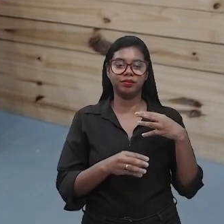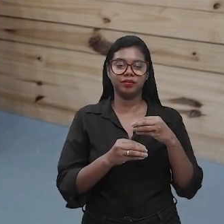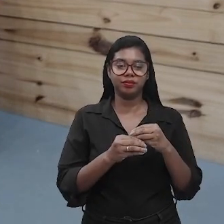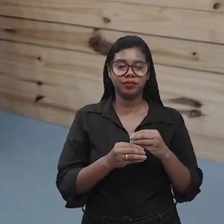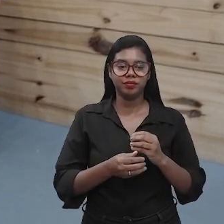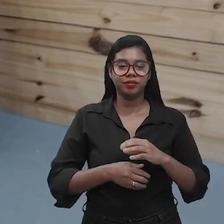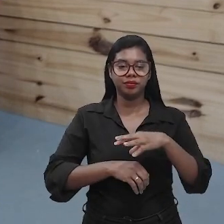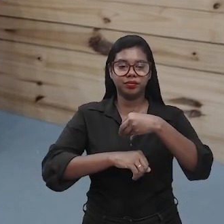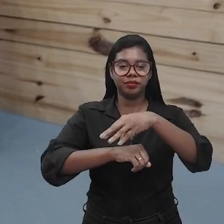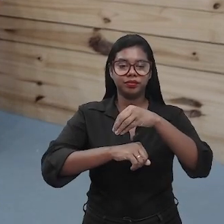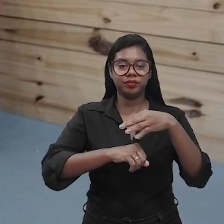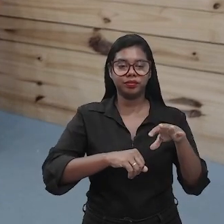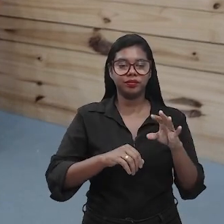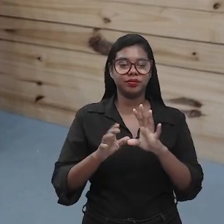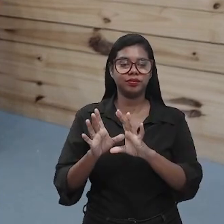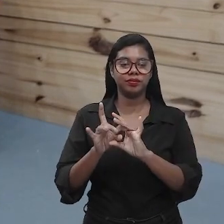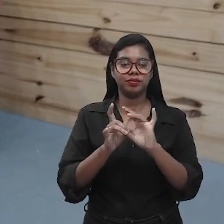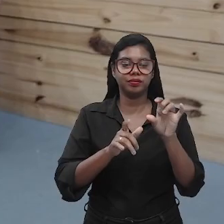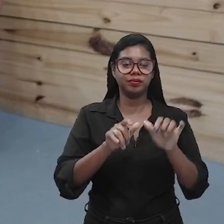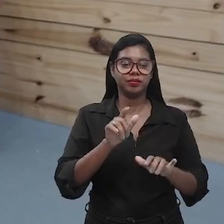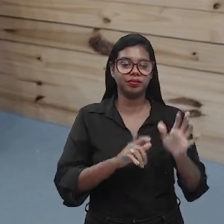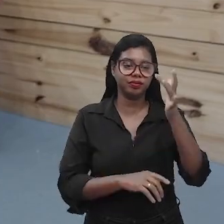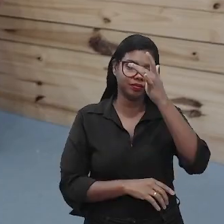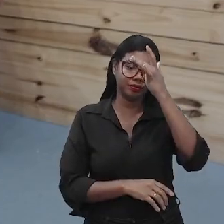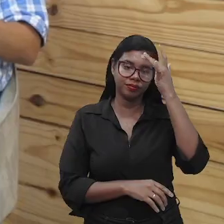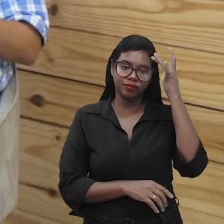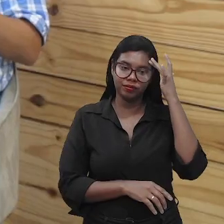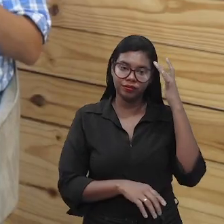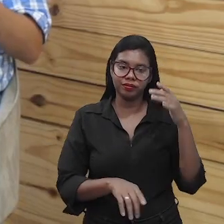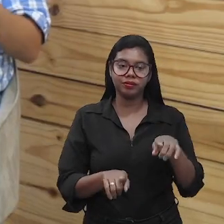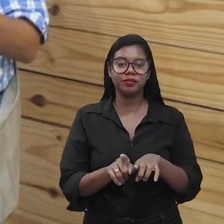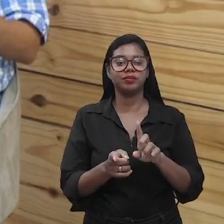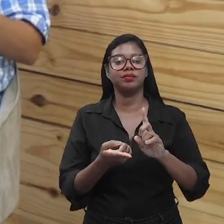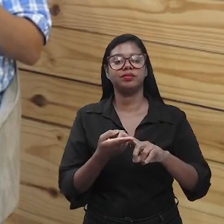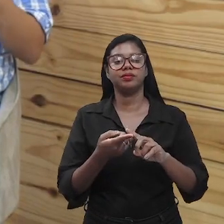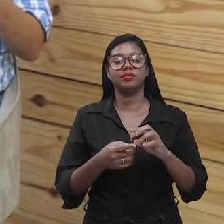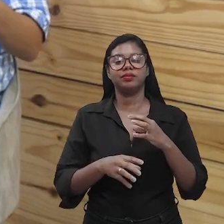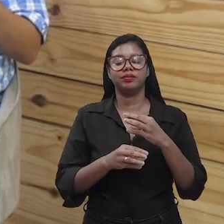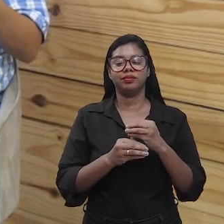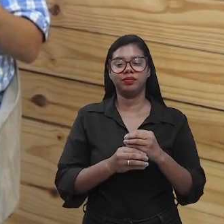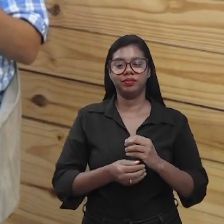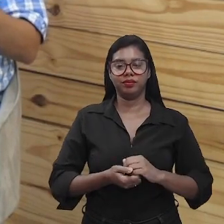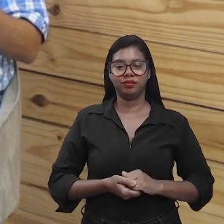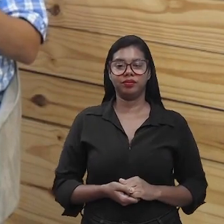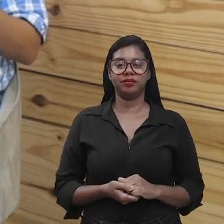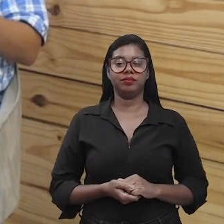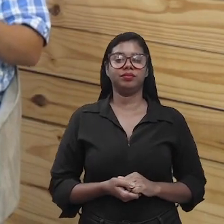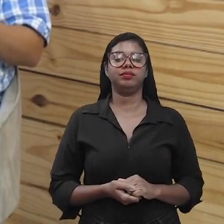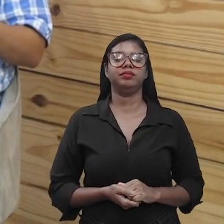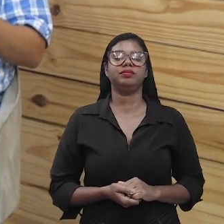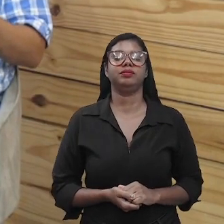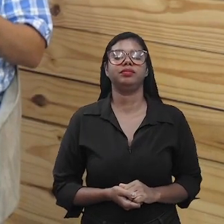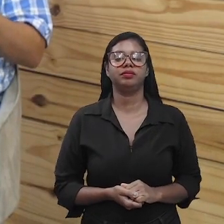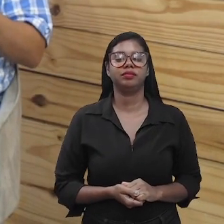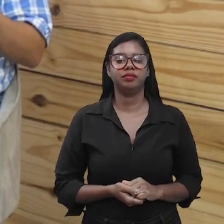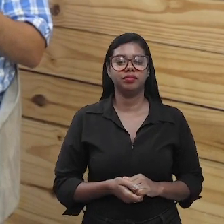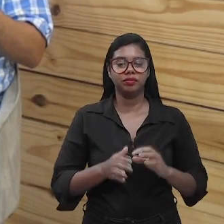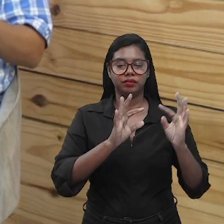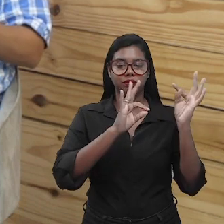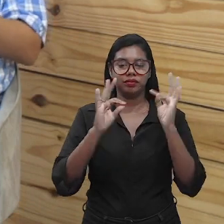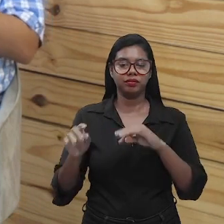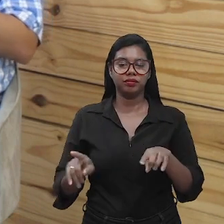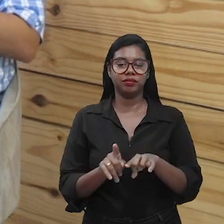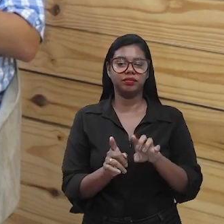para outras pessoas, ou que ele salve aquele conteúdo. Então você tem que estar atento também ao que o algoritmo está pedindo, né? Muitas vezes